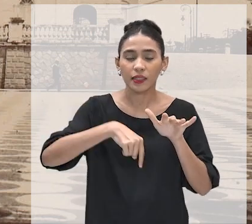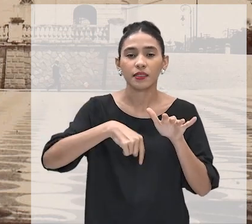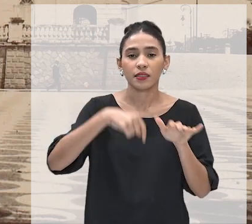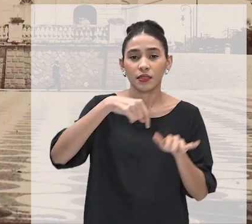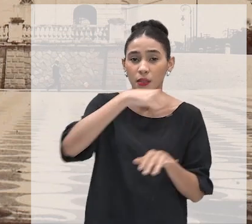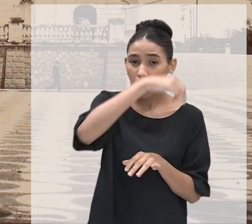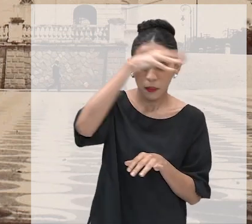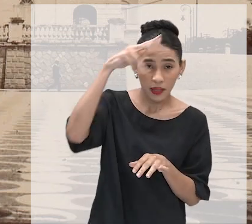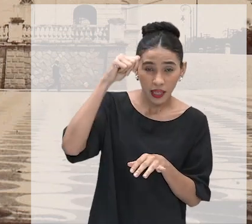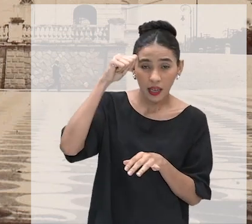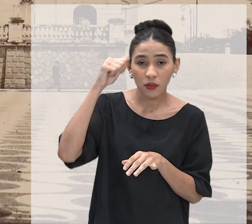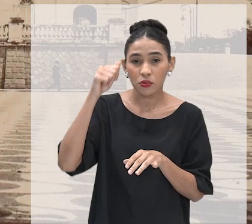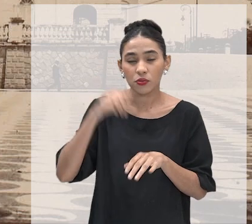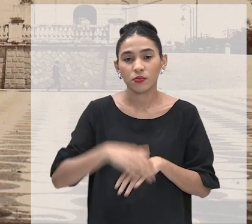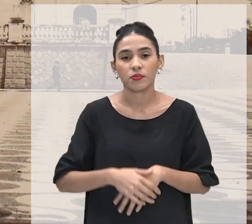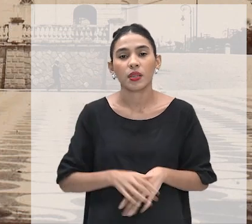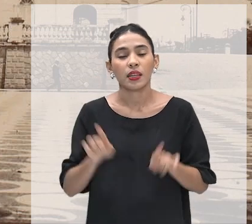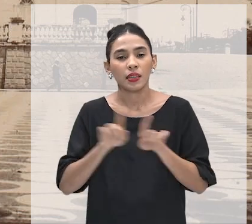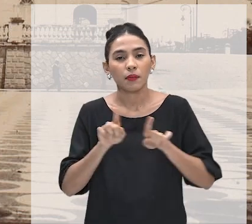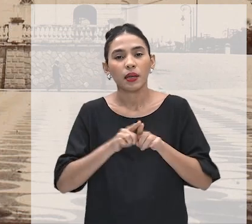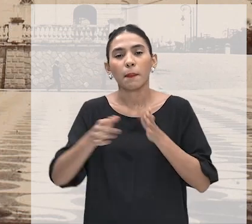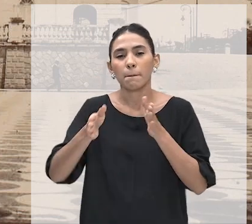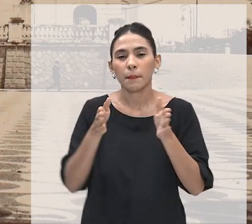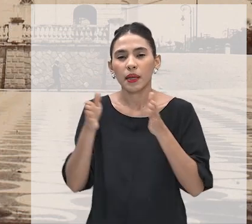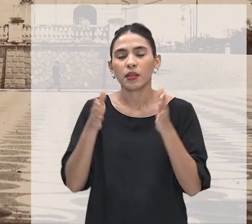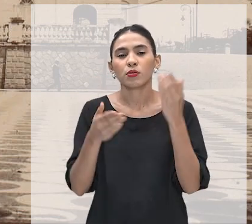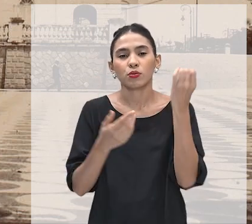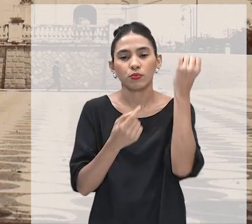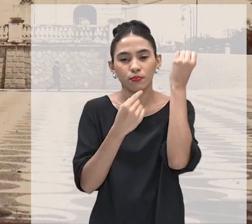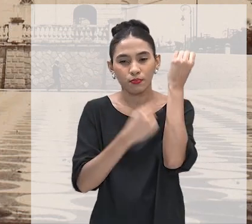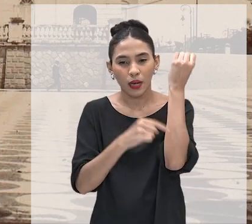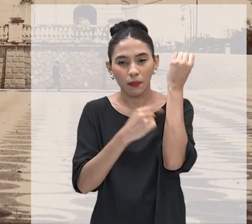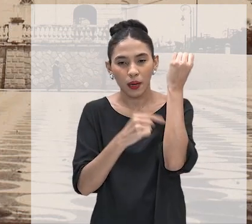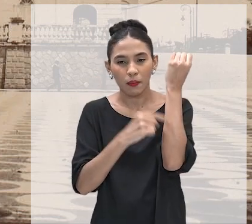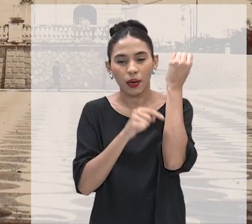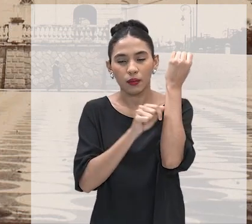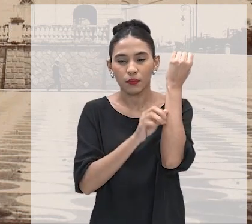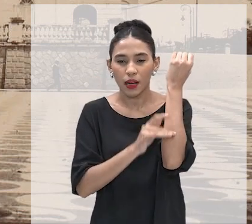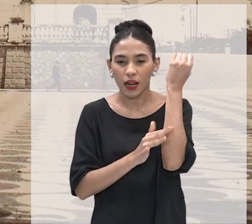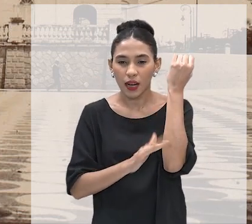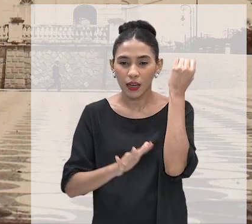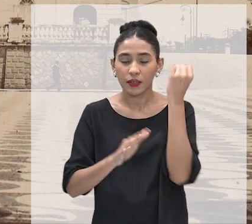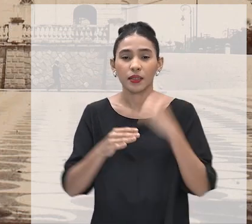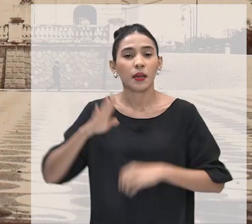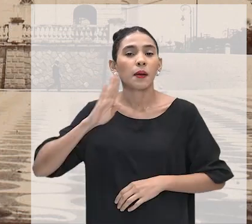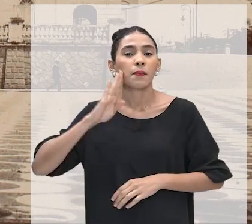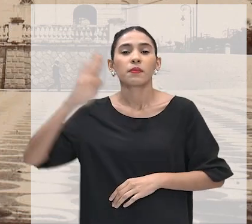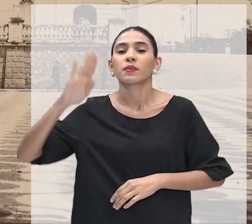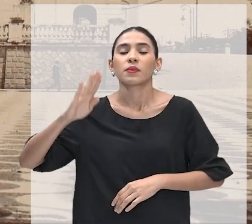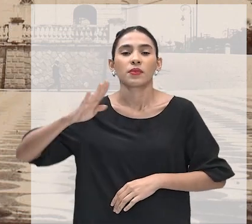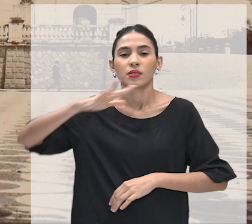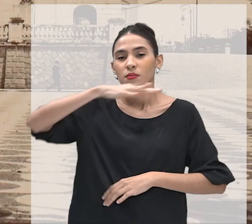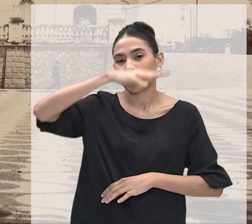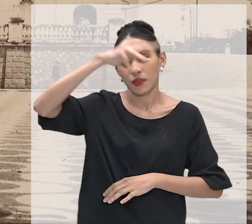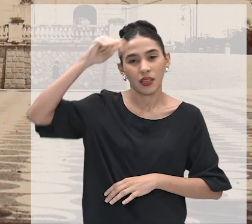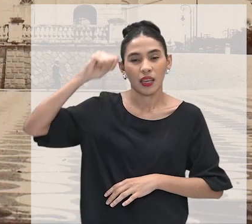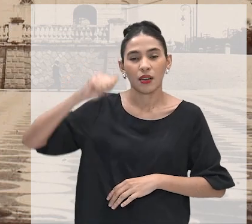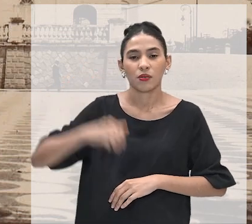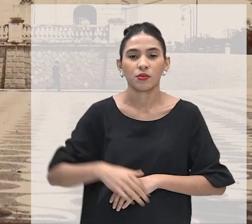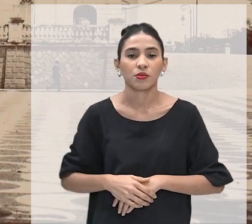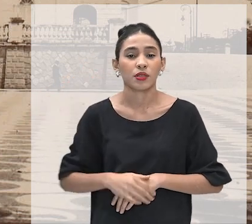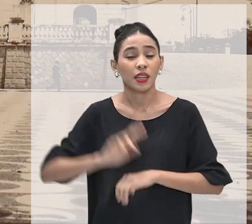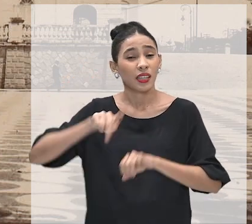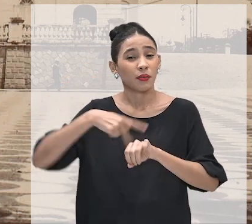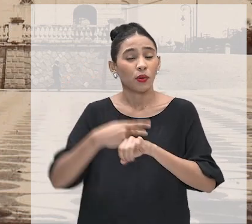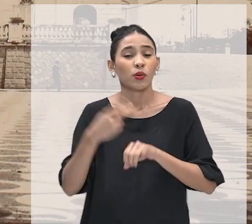da borracha, no período áureo da borracha. Então, principalmente Manaus, primeiro que São